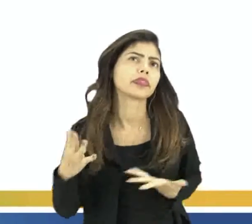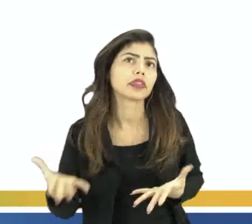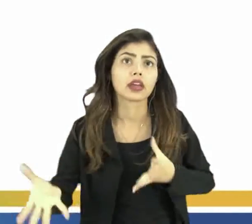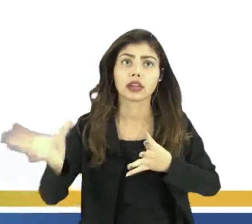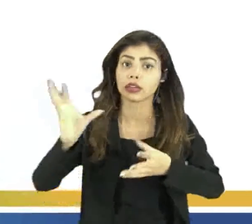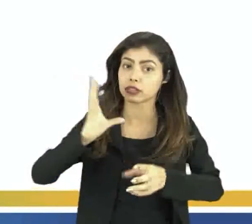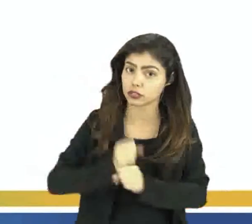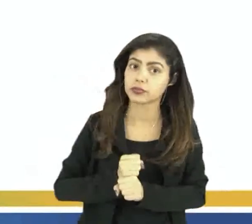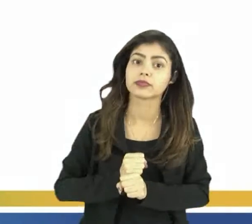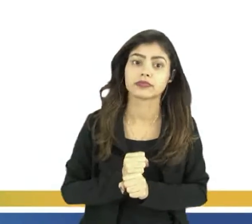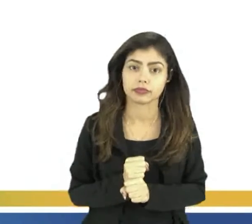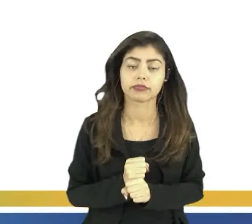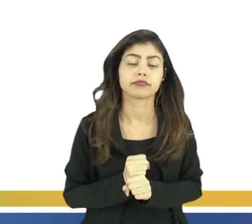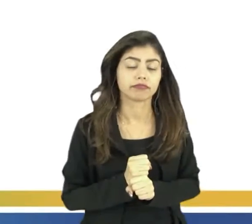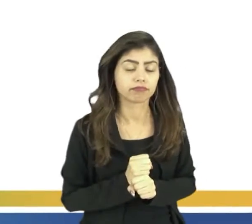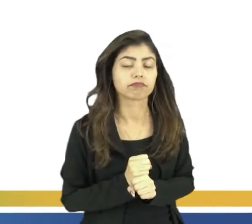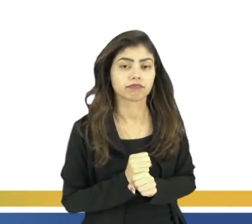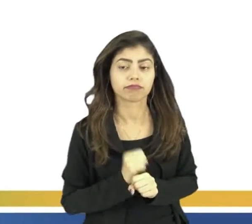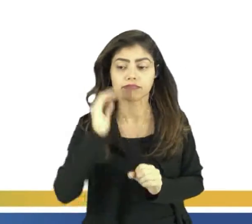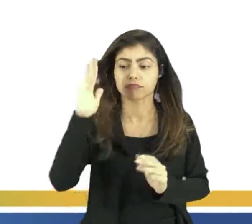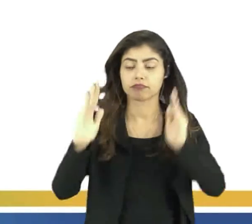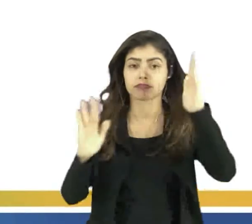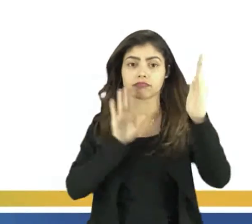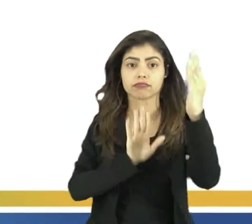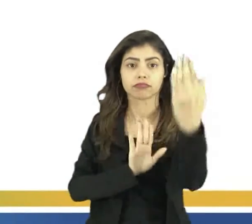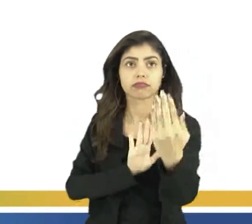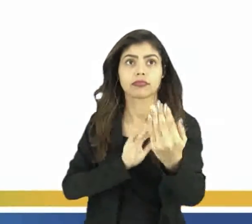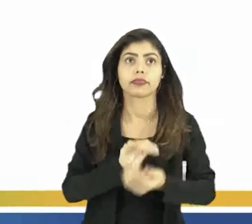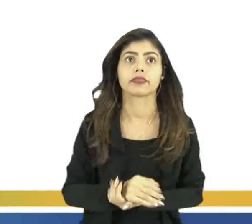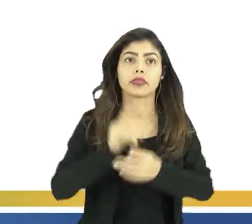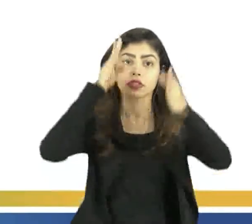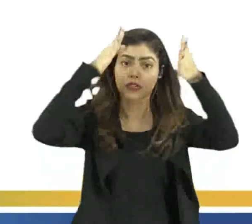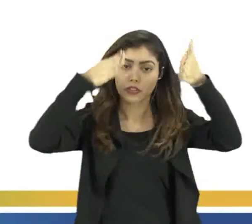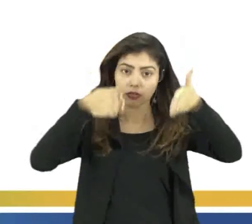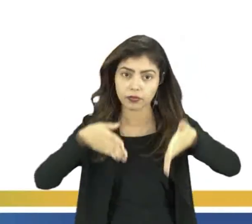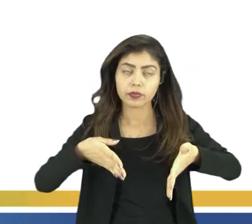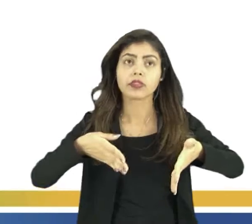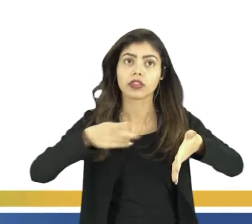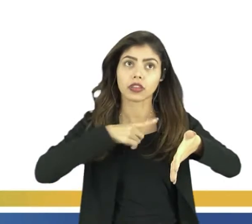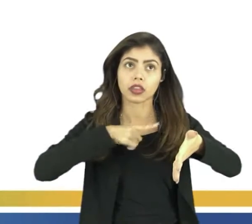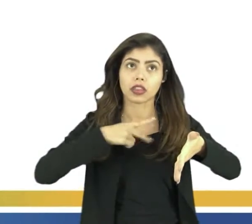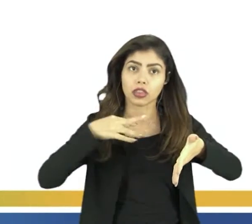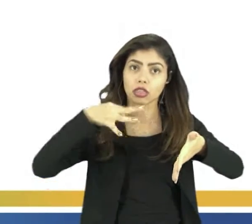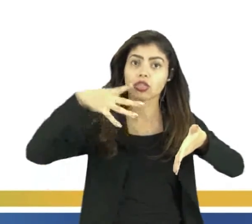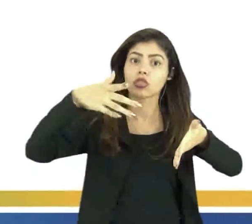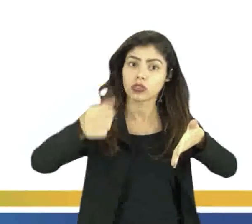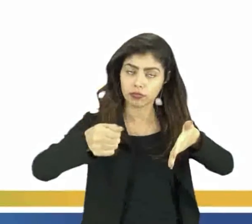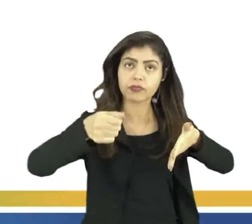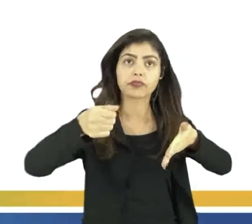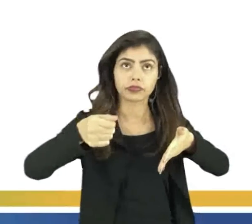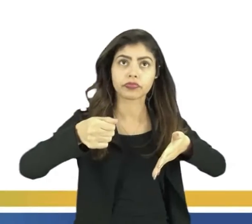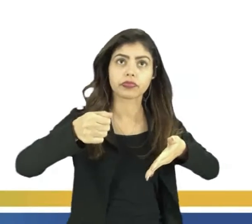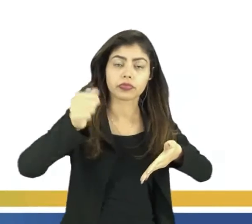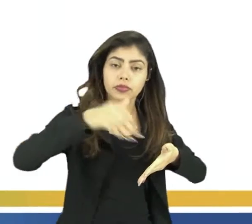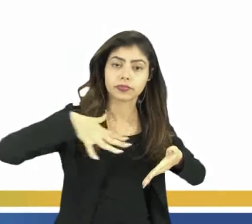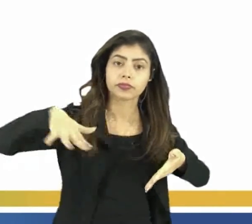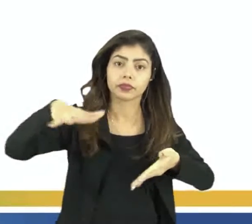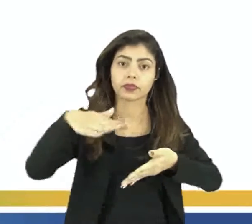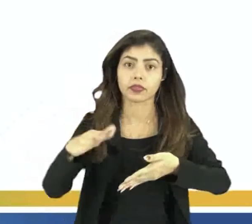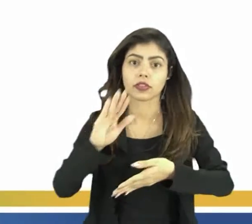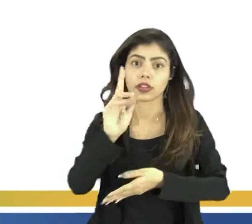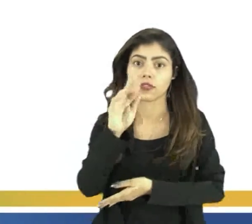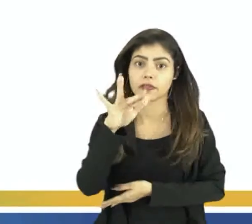basta somar as áreas das faces laterais. No prisma reto, que possui todas as áreas das faces